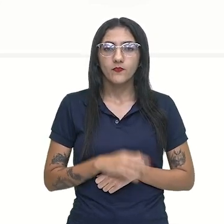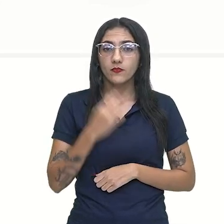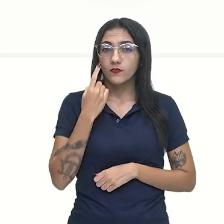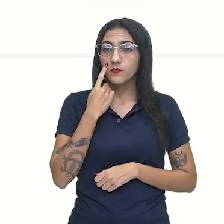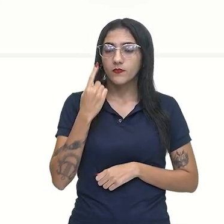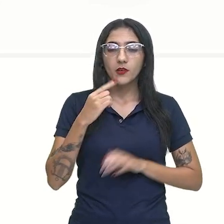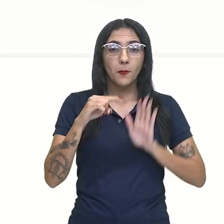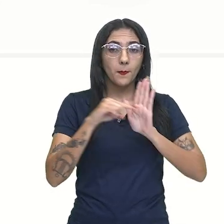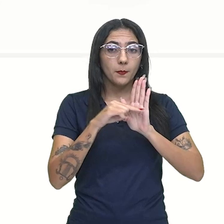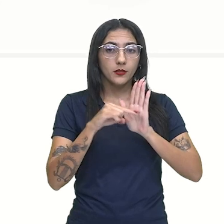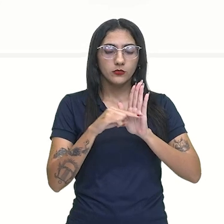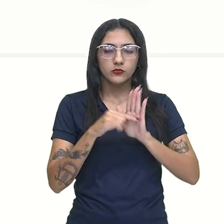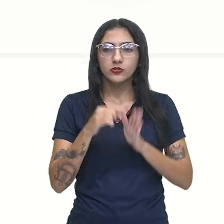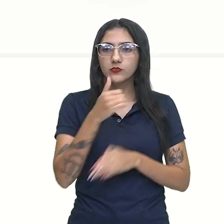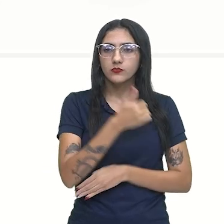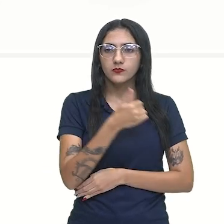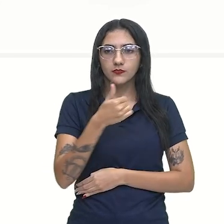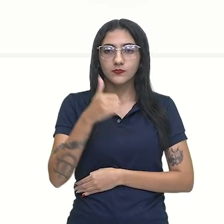menos 110, né?